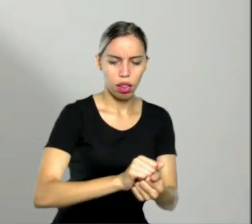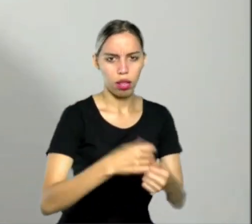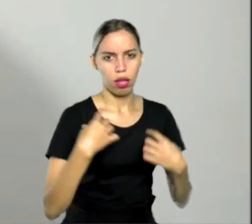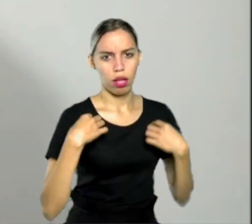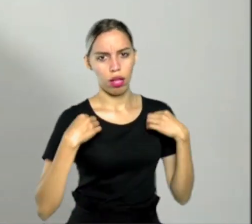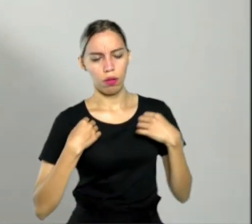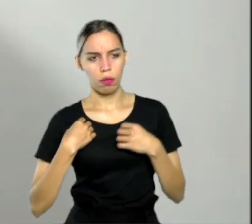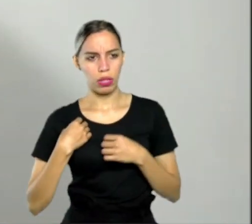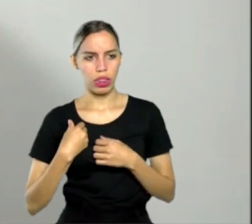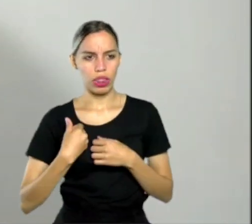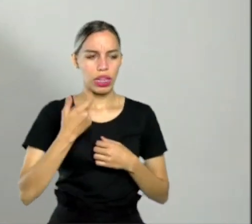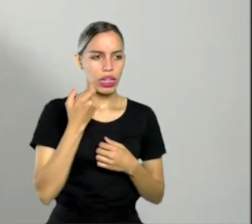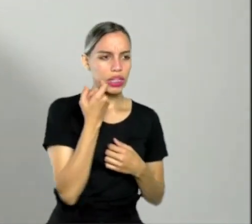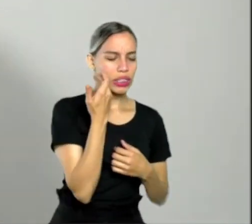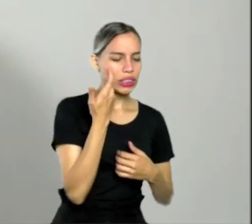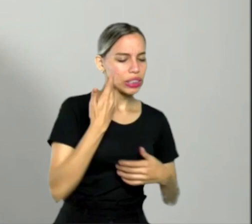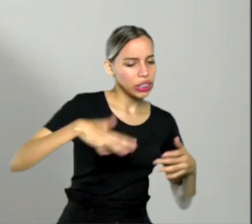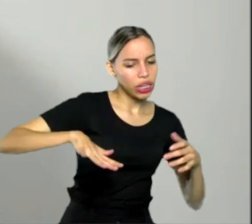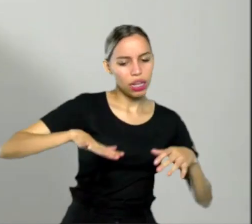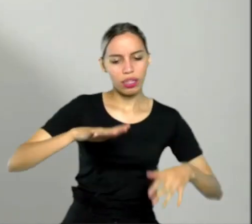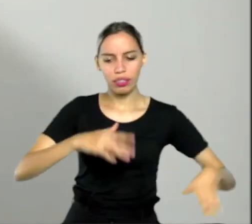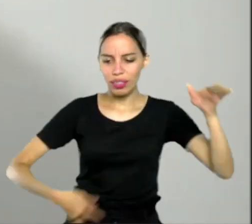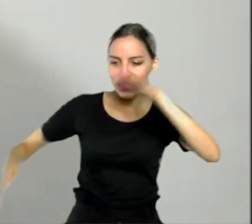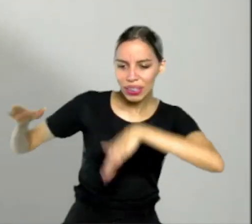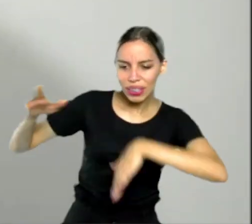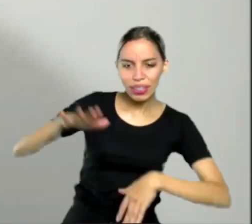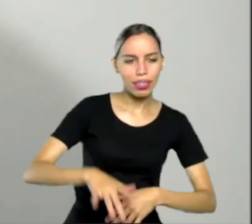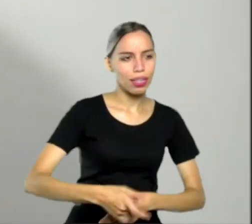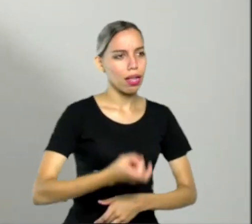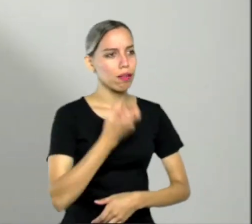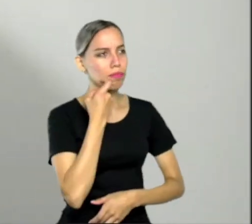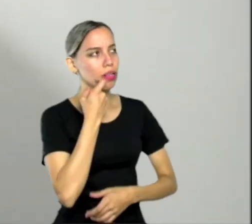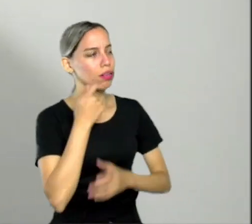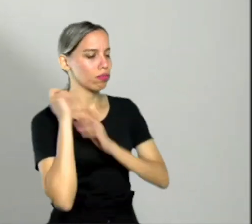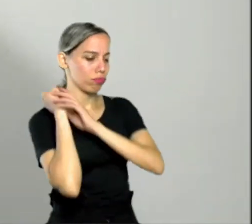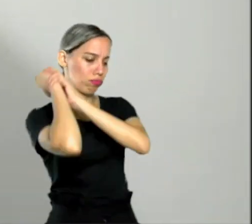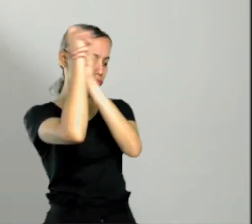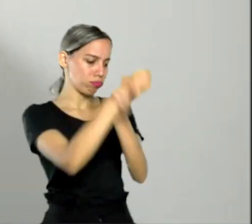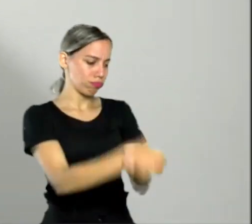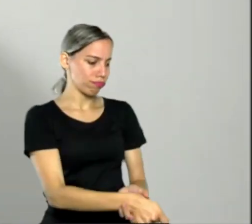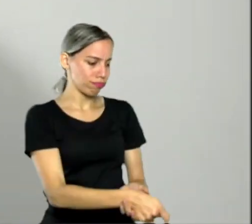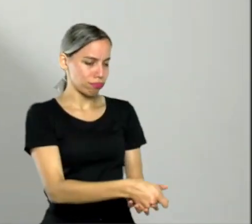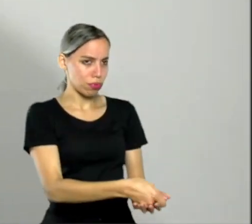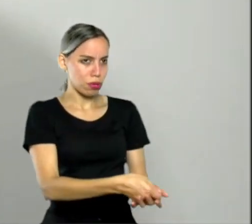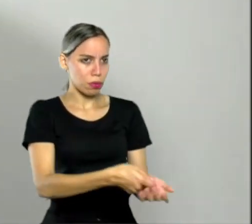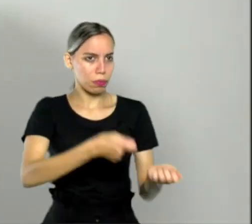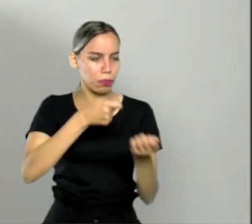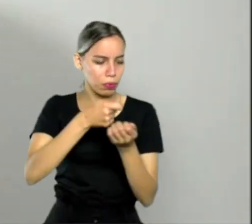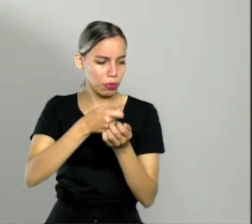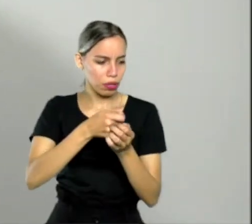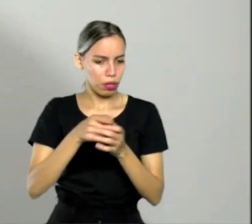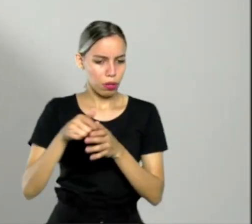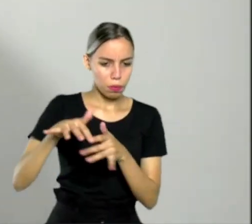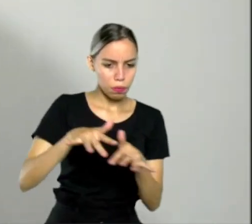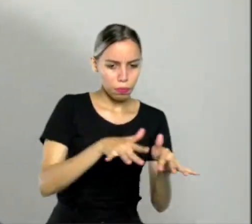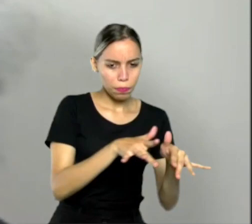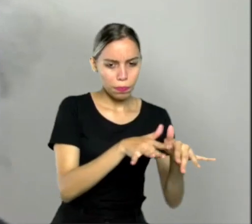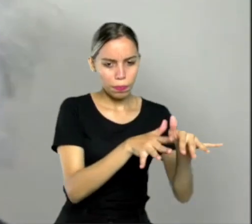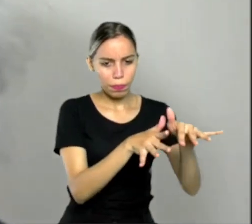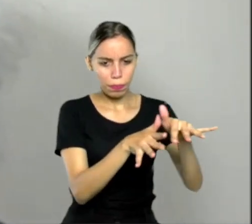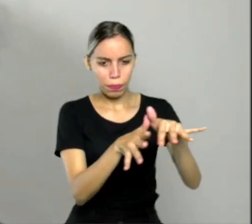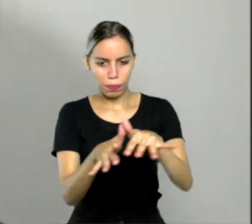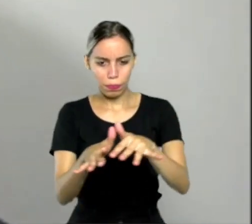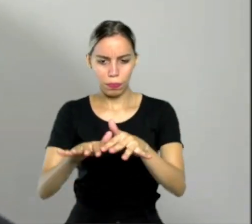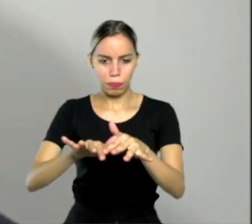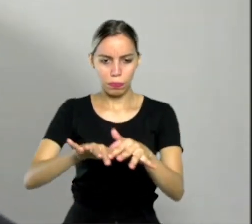menino, anzóis, canoas, as redes, o riso das cachoeiras, sua vida peregrina até se jogar ao